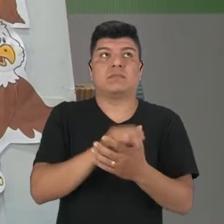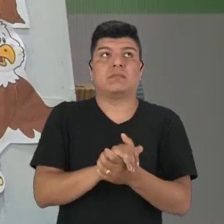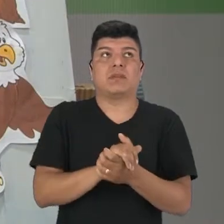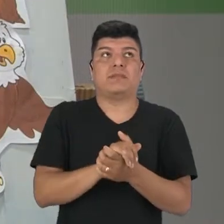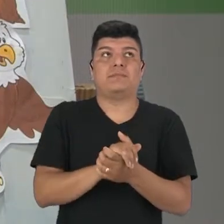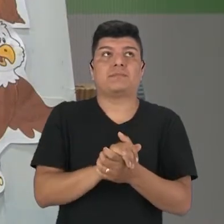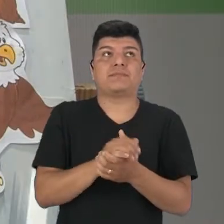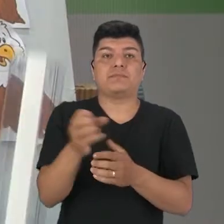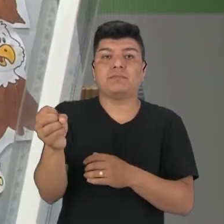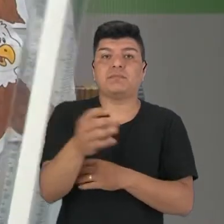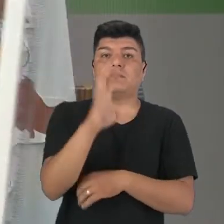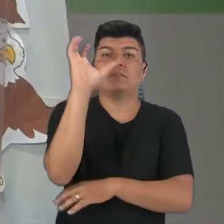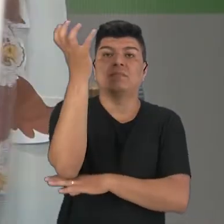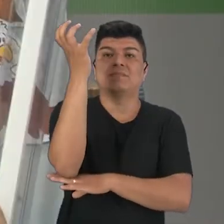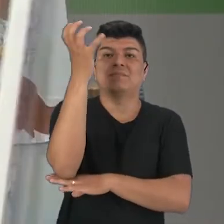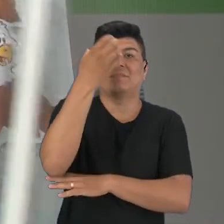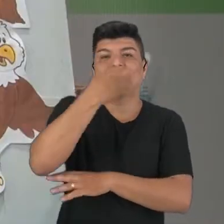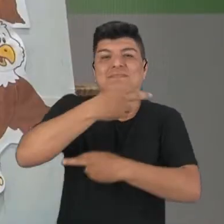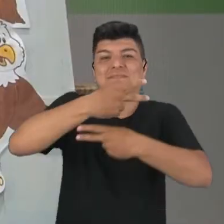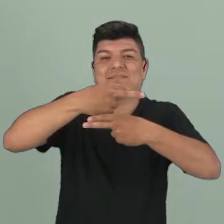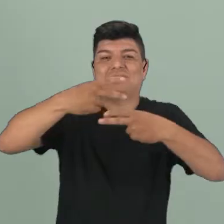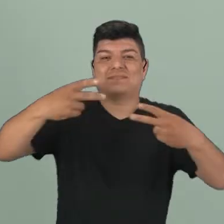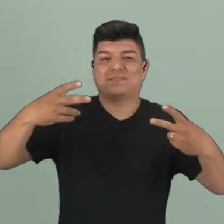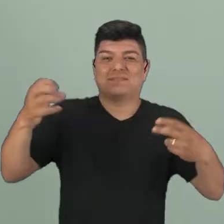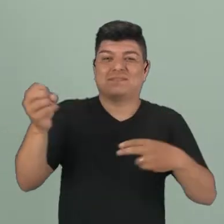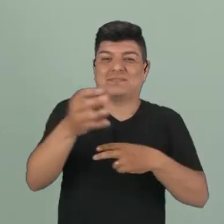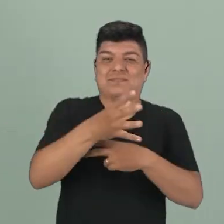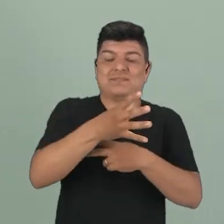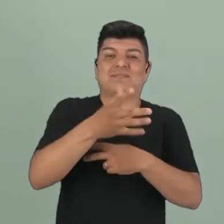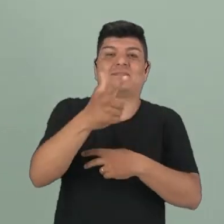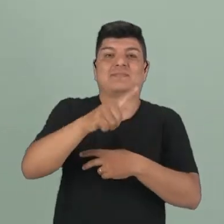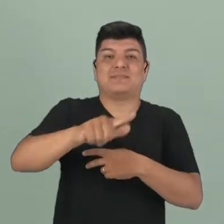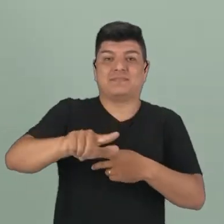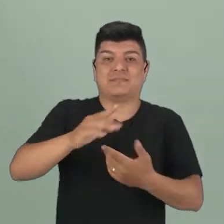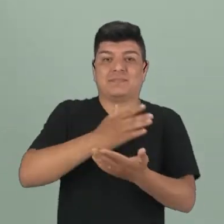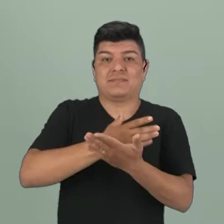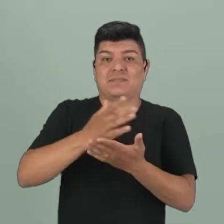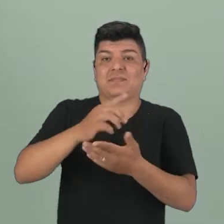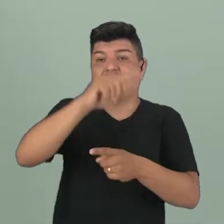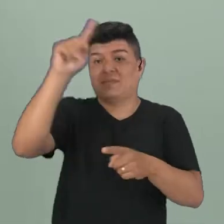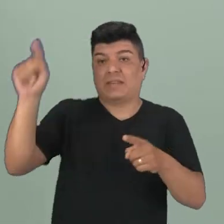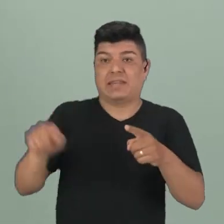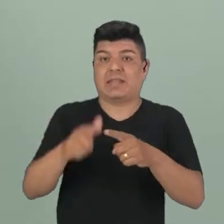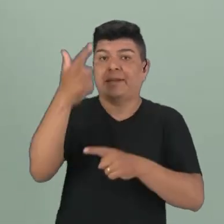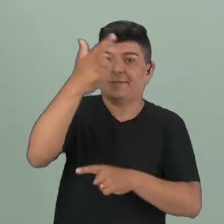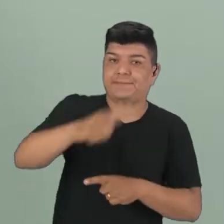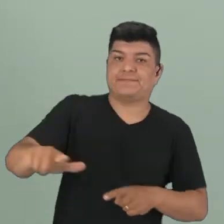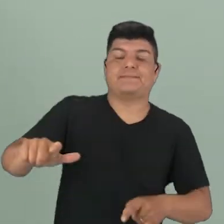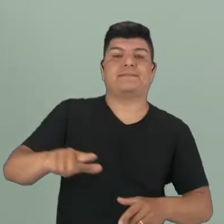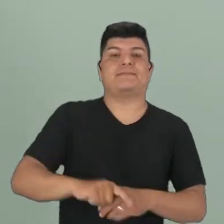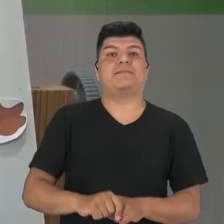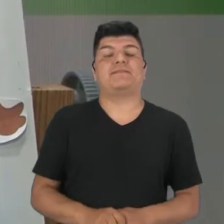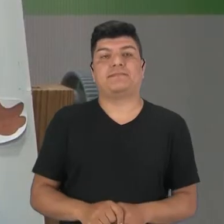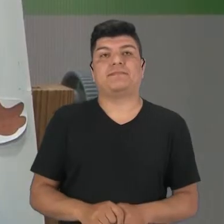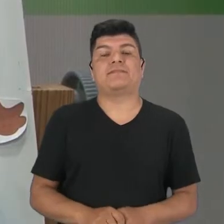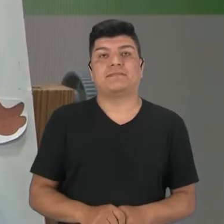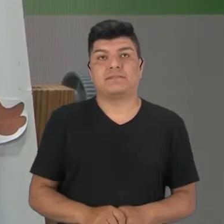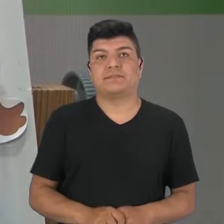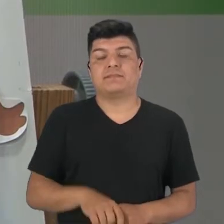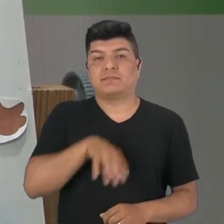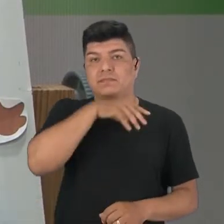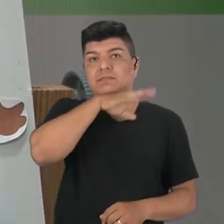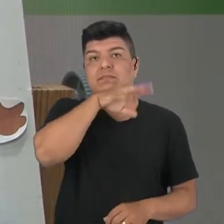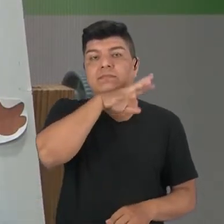essa nova área cheia de frutas de novo aqui é para iniciar todos os processos novamente Esses